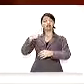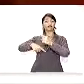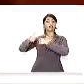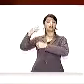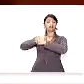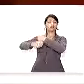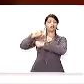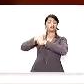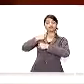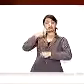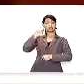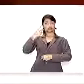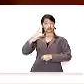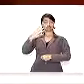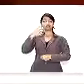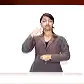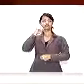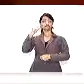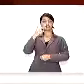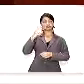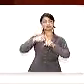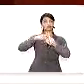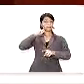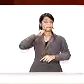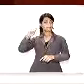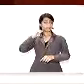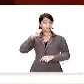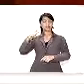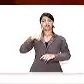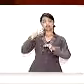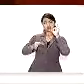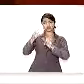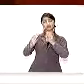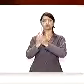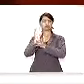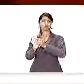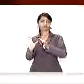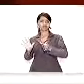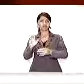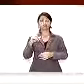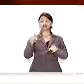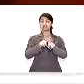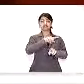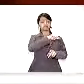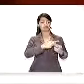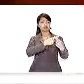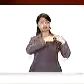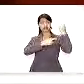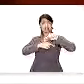Câmara decisão que transitou em julgado sendo que a instrução dos processos or em análise é unânime